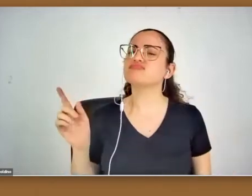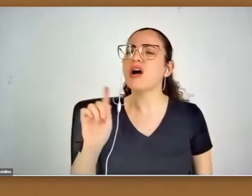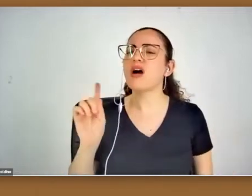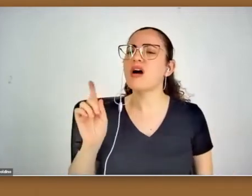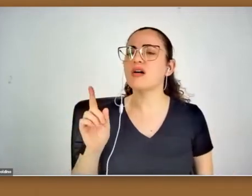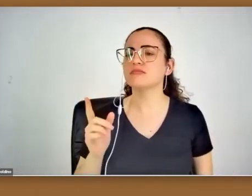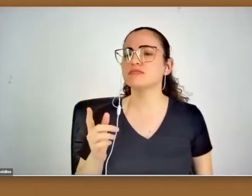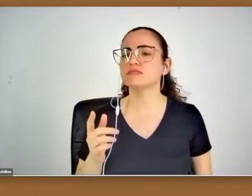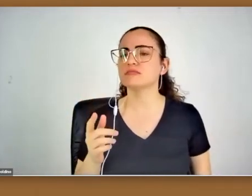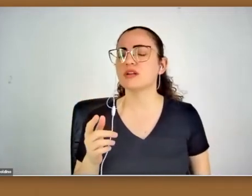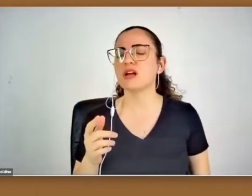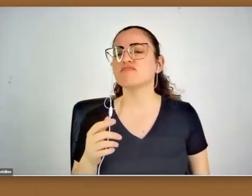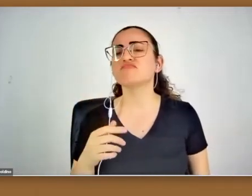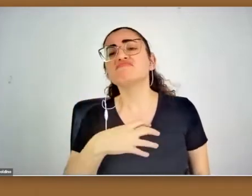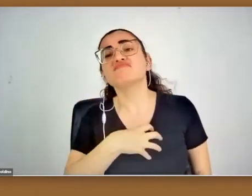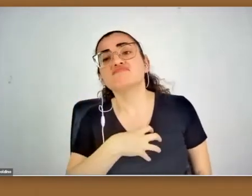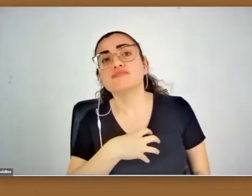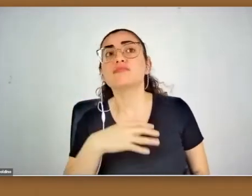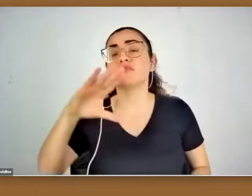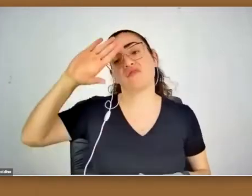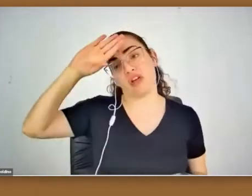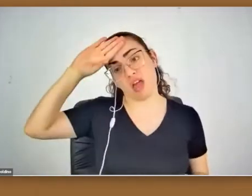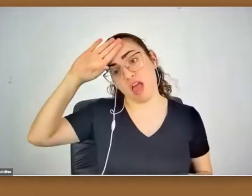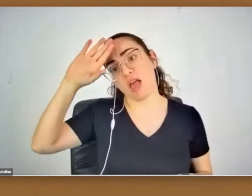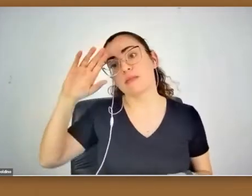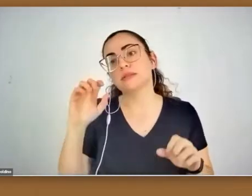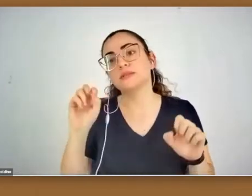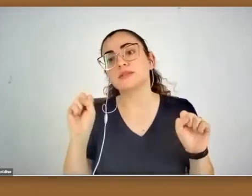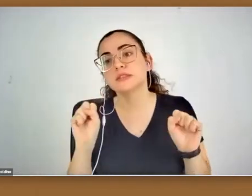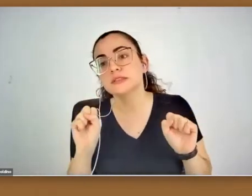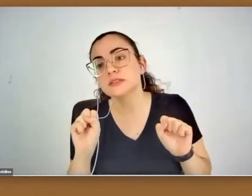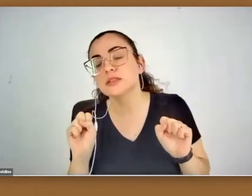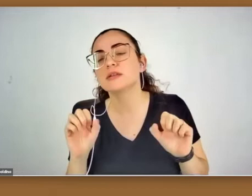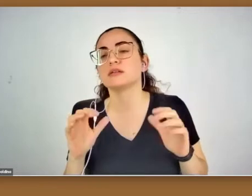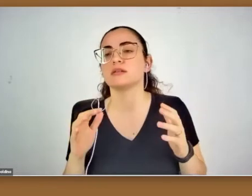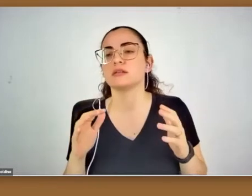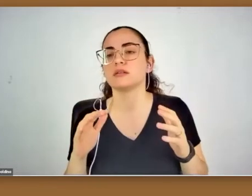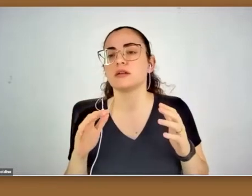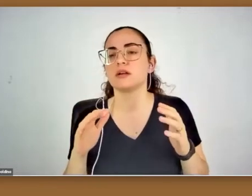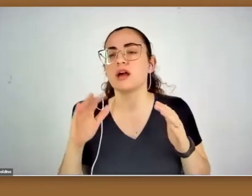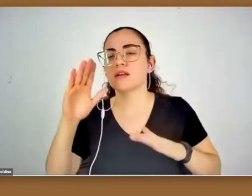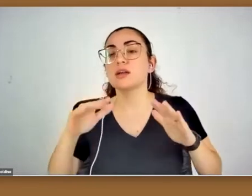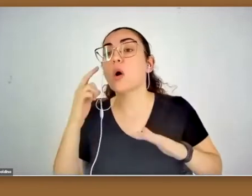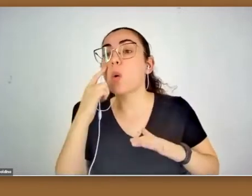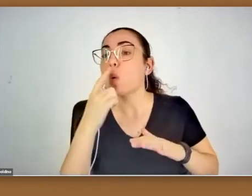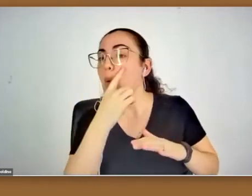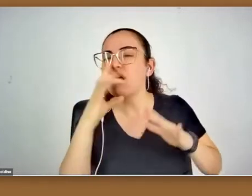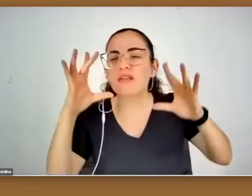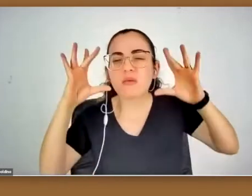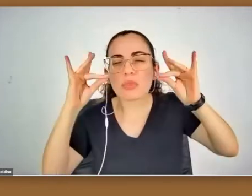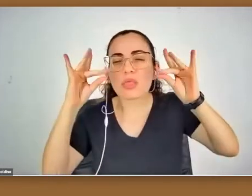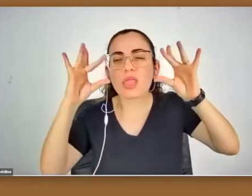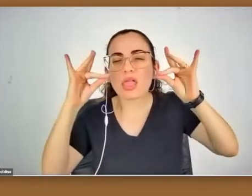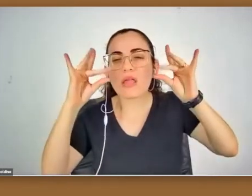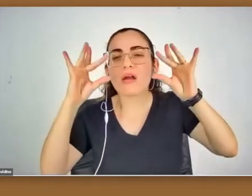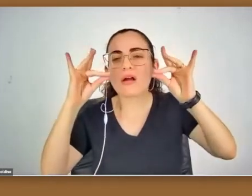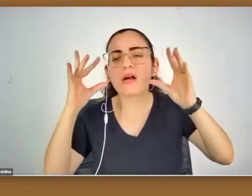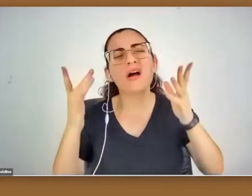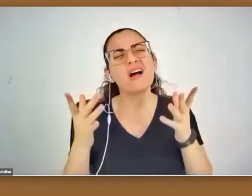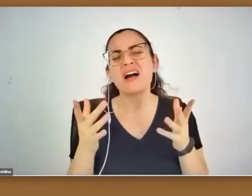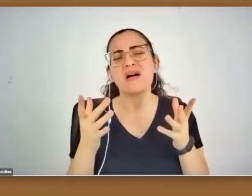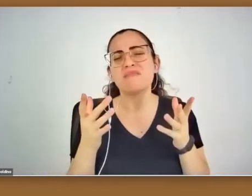febre, calafrio, dor, às vezes você sente conjuntivite, mas é uma coisa assim que se resolve em poucos dias, você não vai ficar